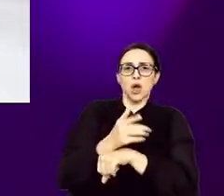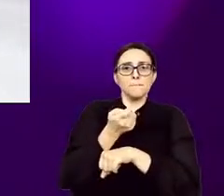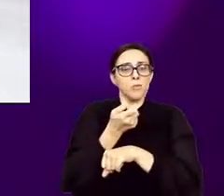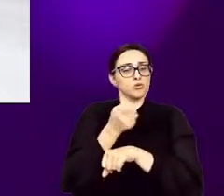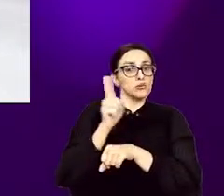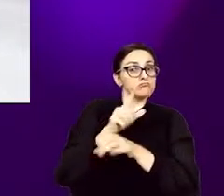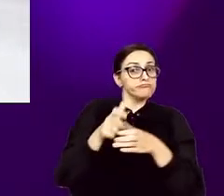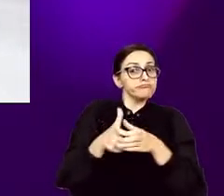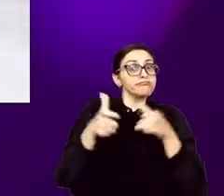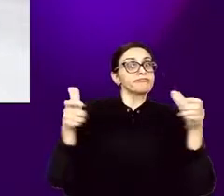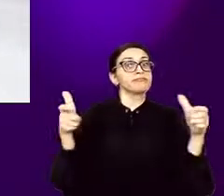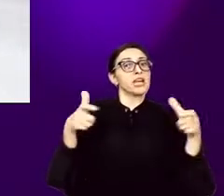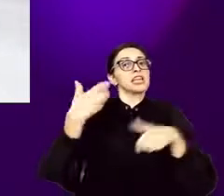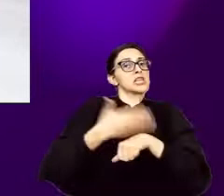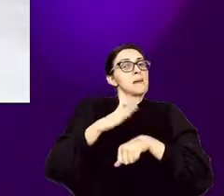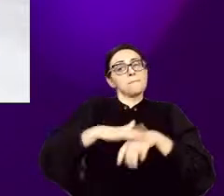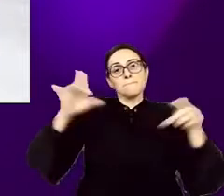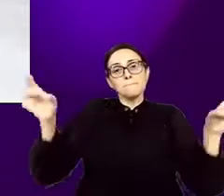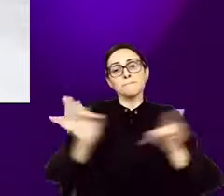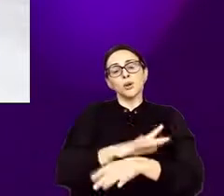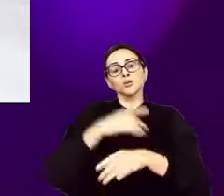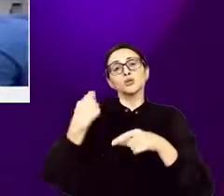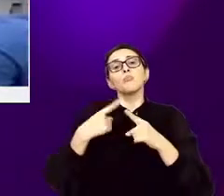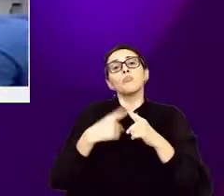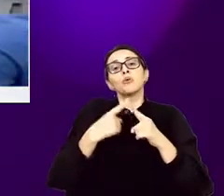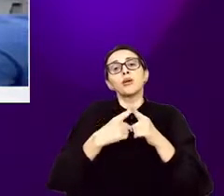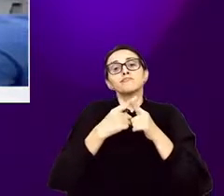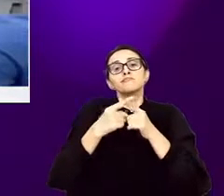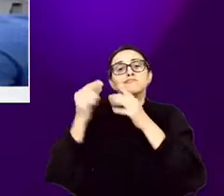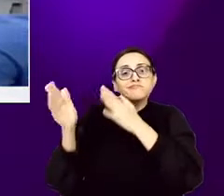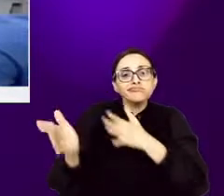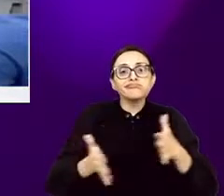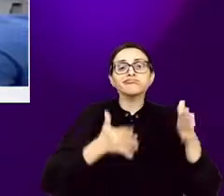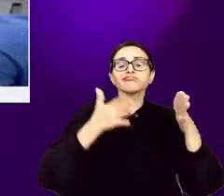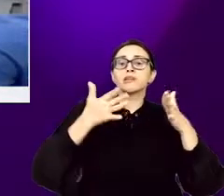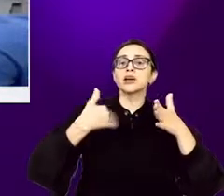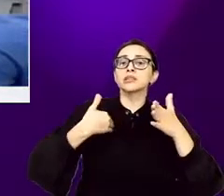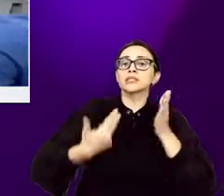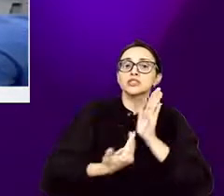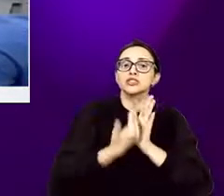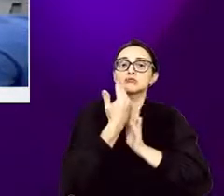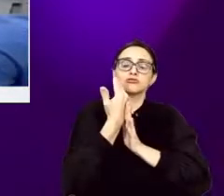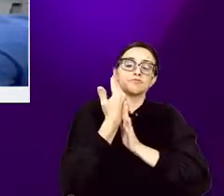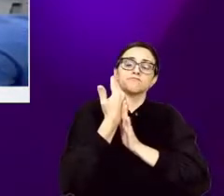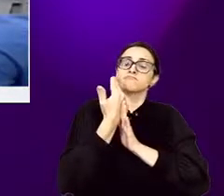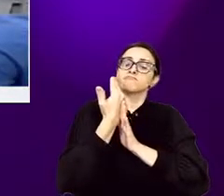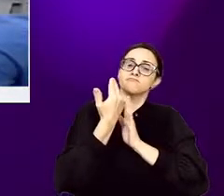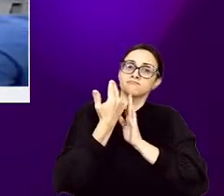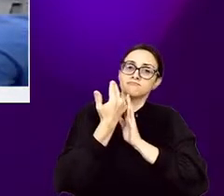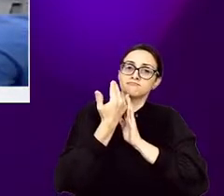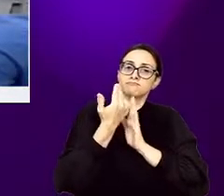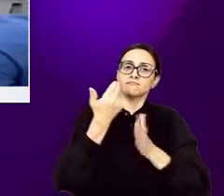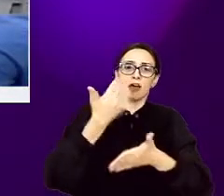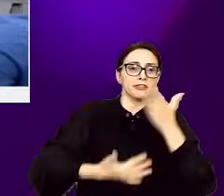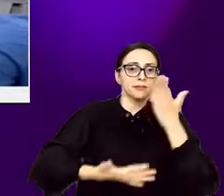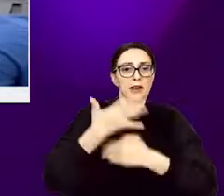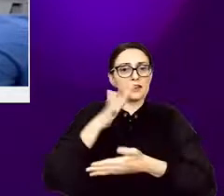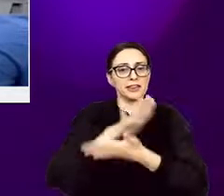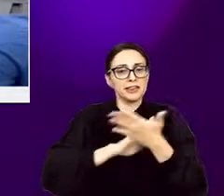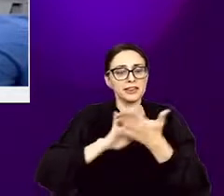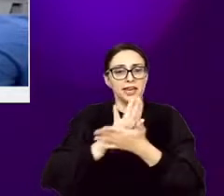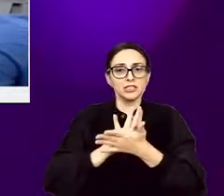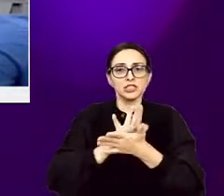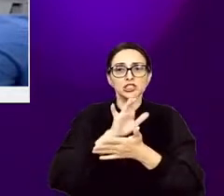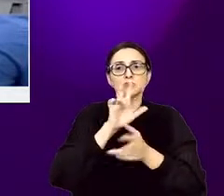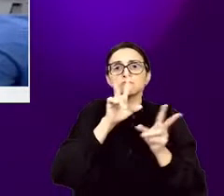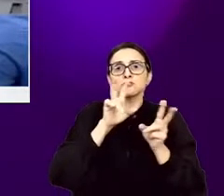ser altamente treinada para que durante o desempenho da realização da cirurgia nada atrapalhe em relação à presença de